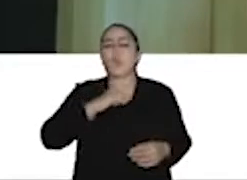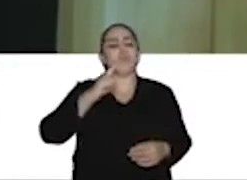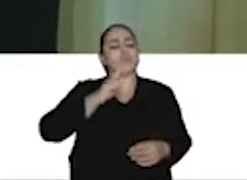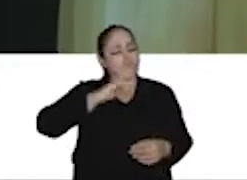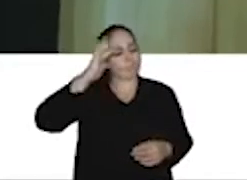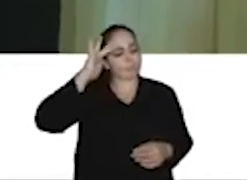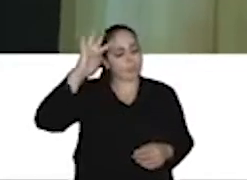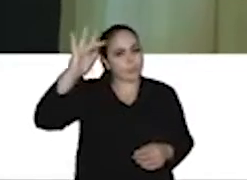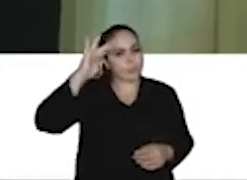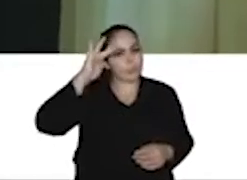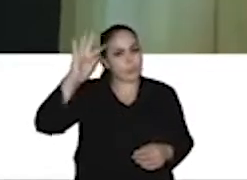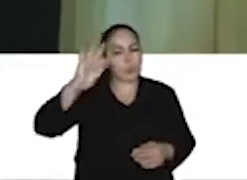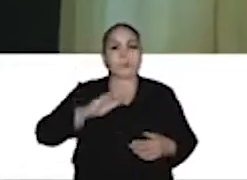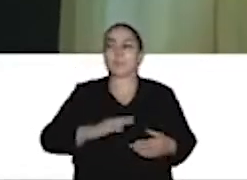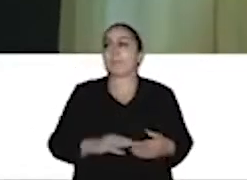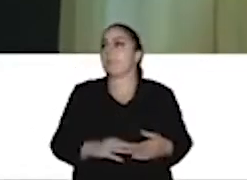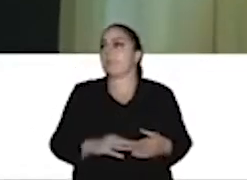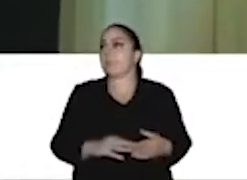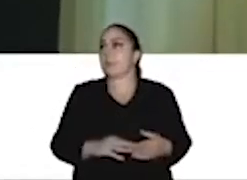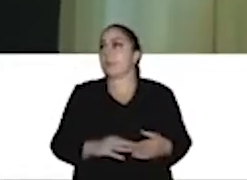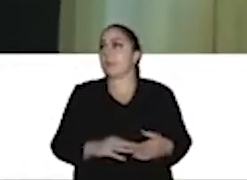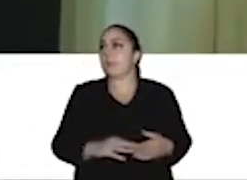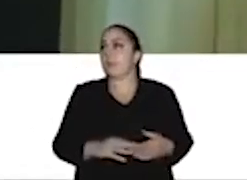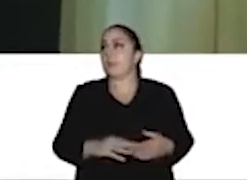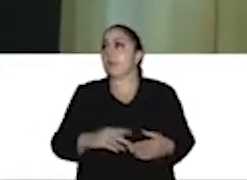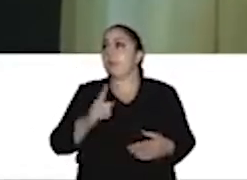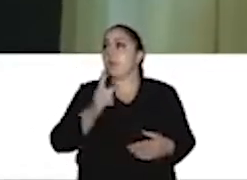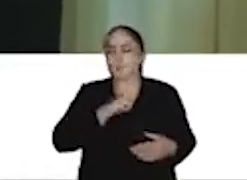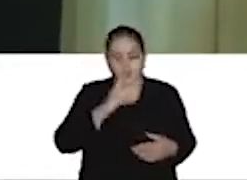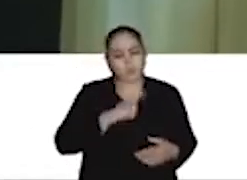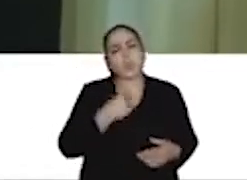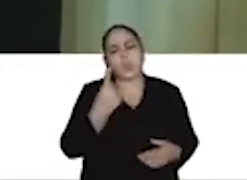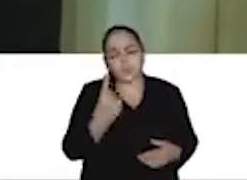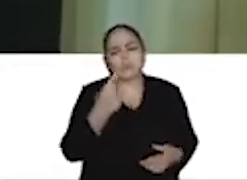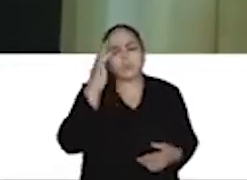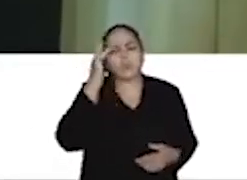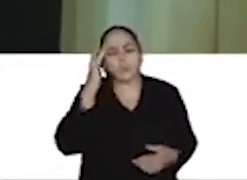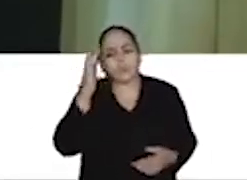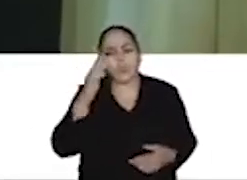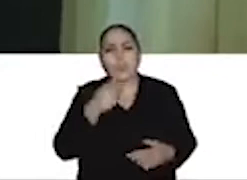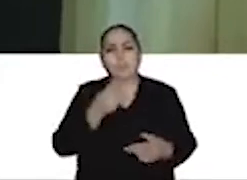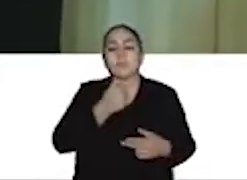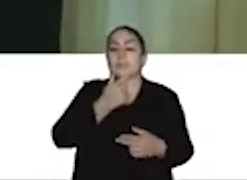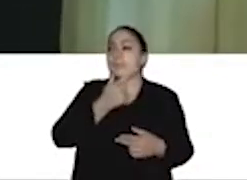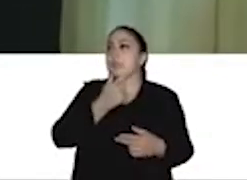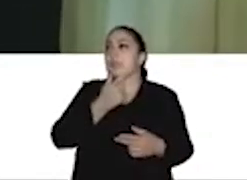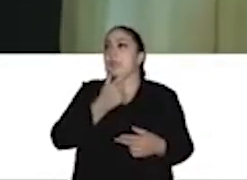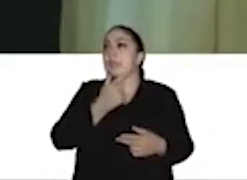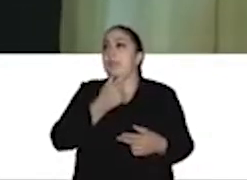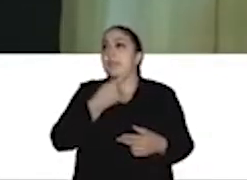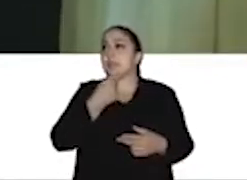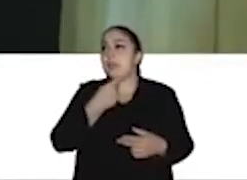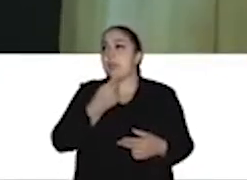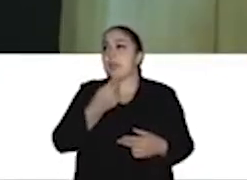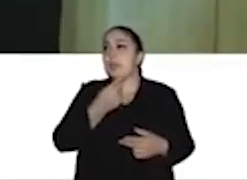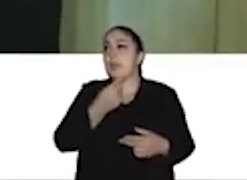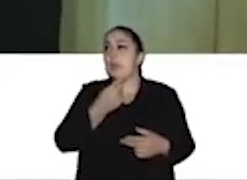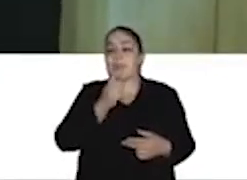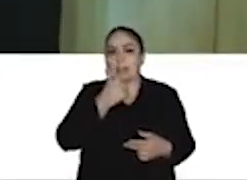sonho. I have a dream, dizia ele. Sim, eu tenho um sonho. Sim, ele falava,